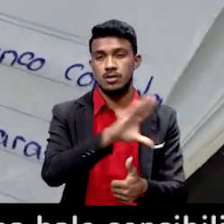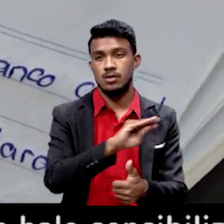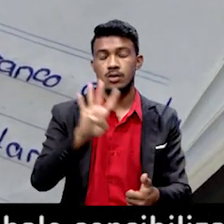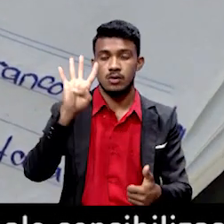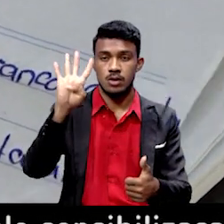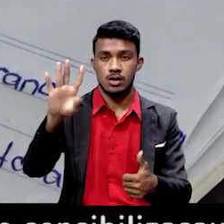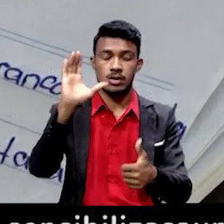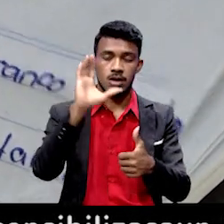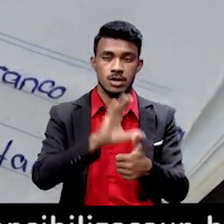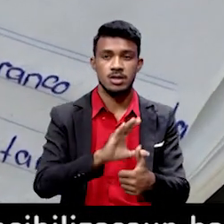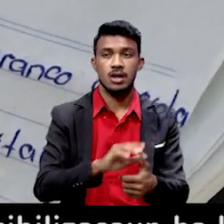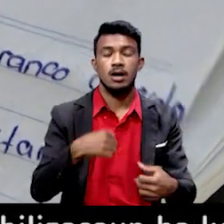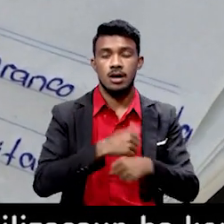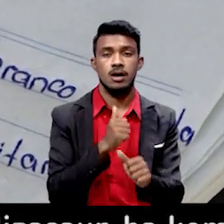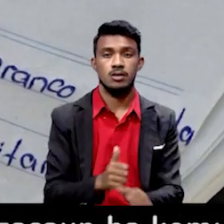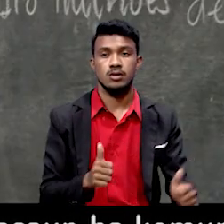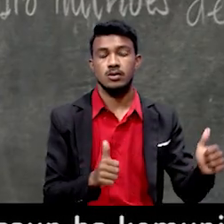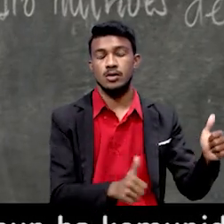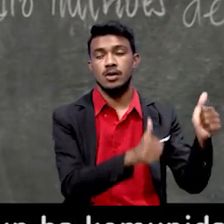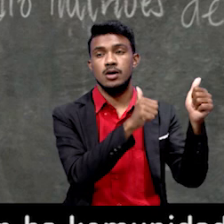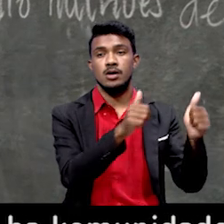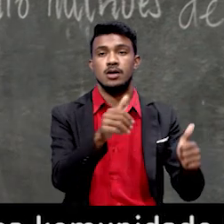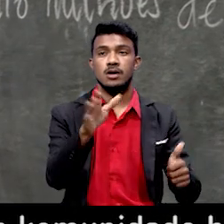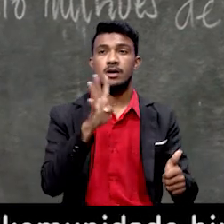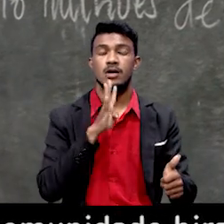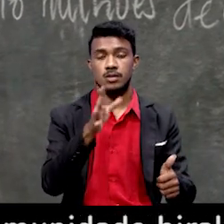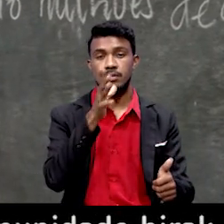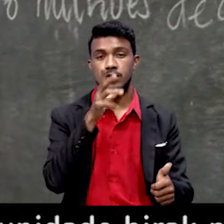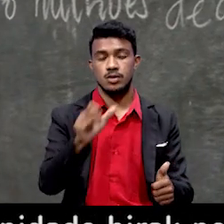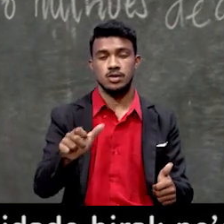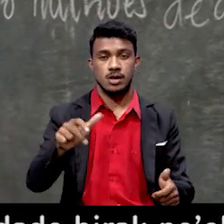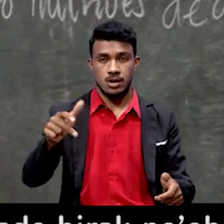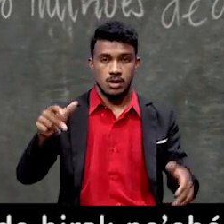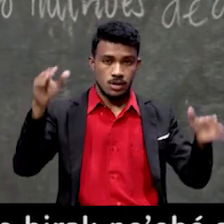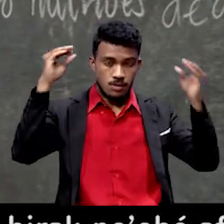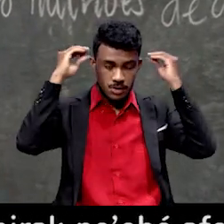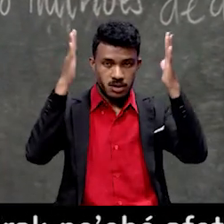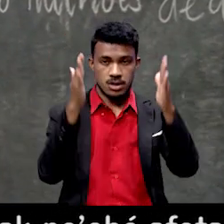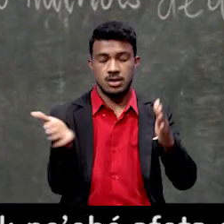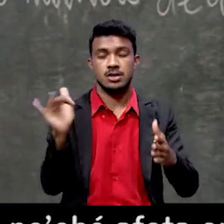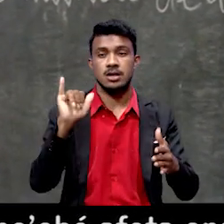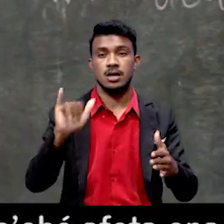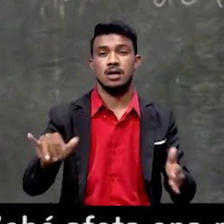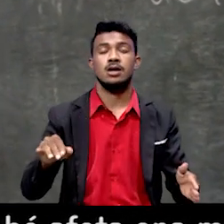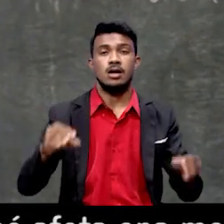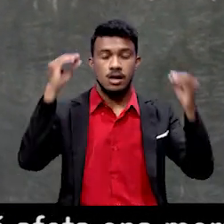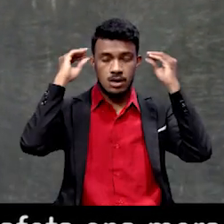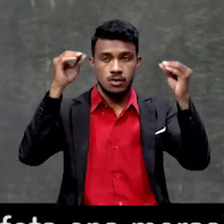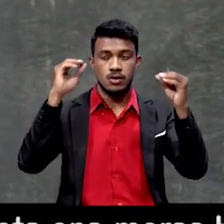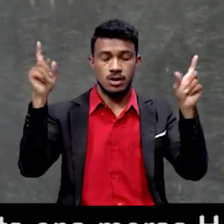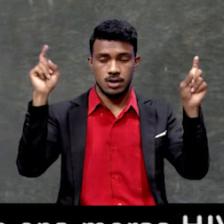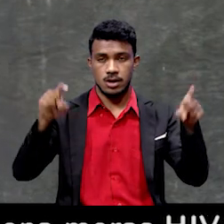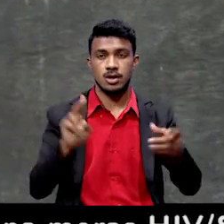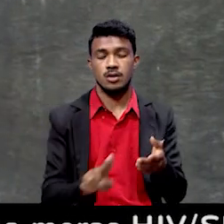classe aplica 100% português, tanto o professor Sira Hanorin tem que usar a linha português. Rahu fala usa